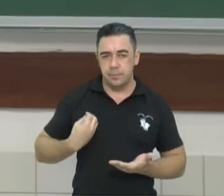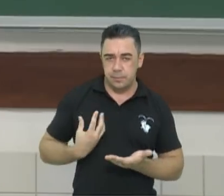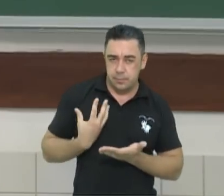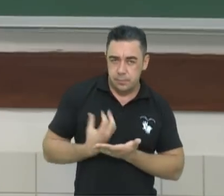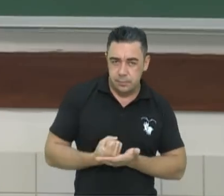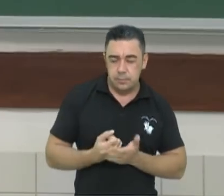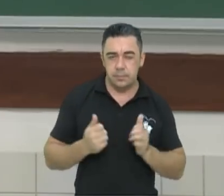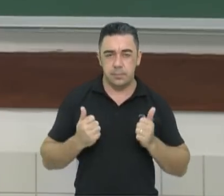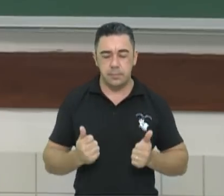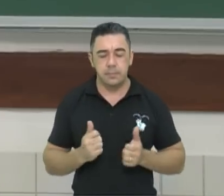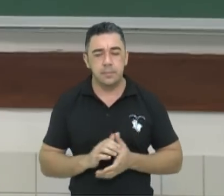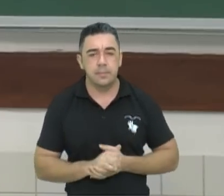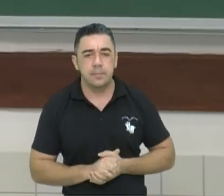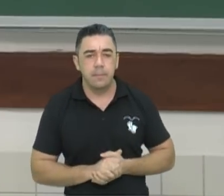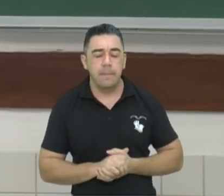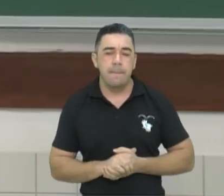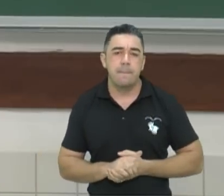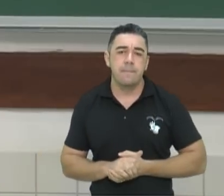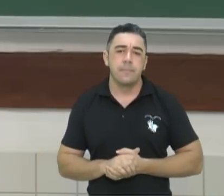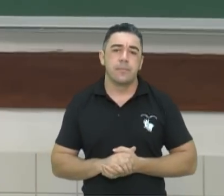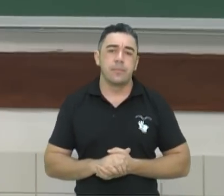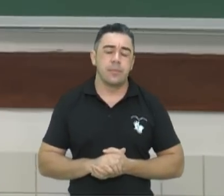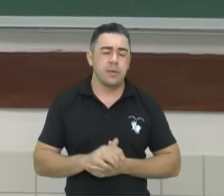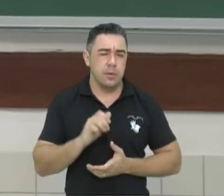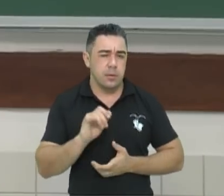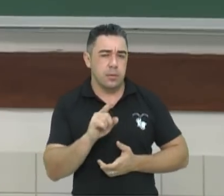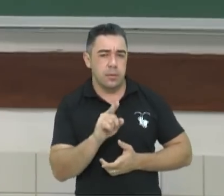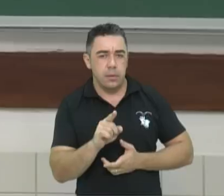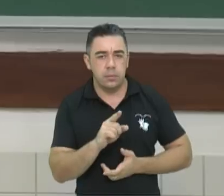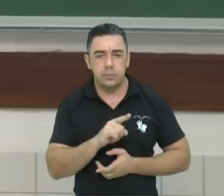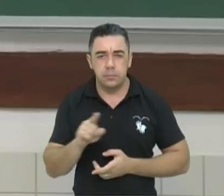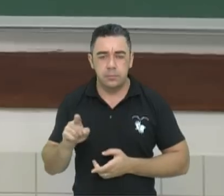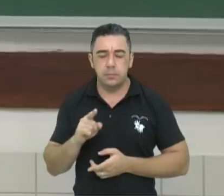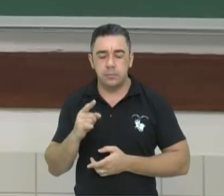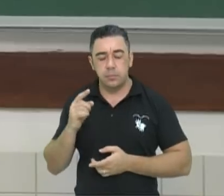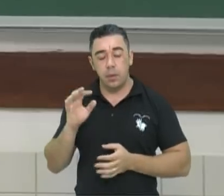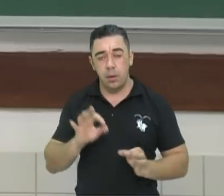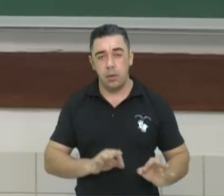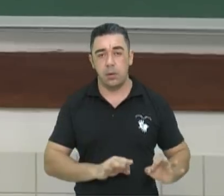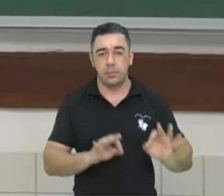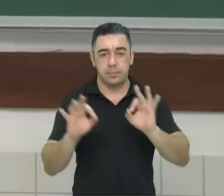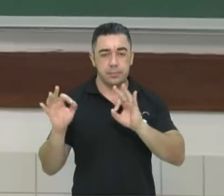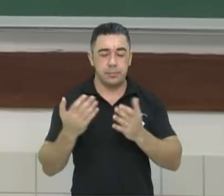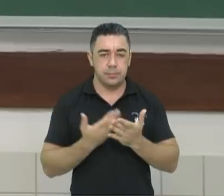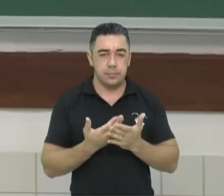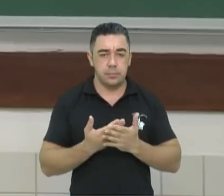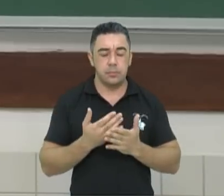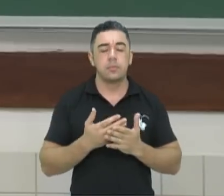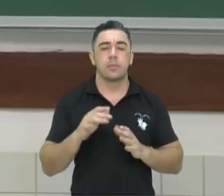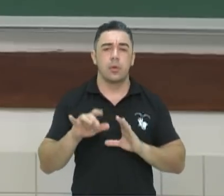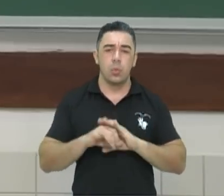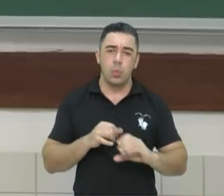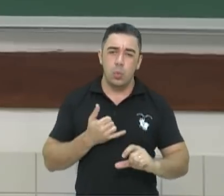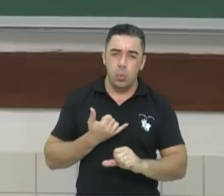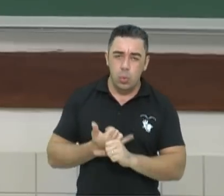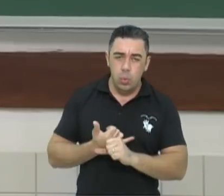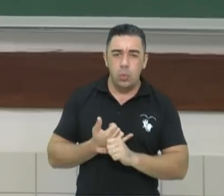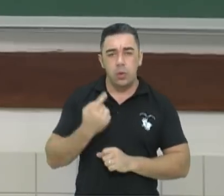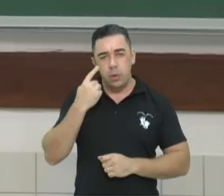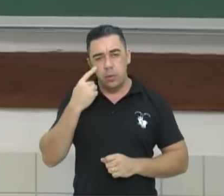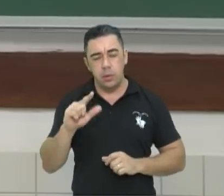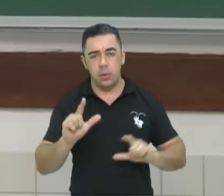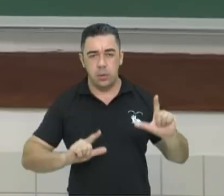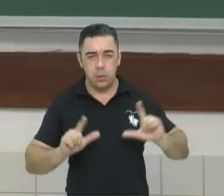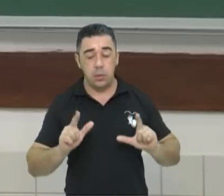estará garantida. Você que assiste, e tem acesso ao YouTube, assiste pela televisão,